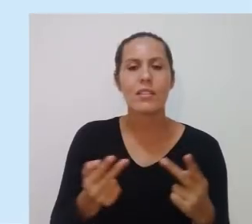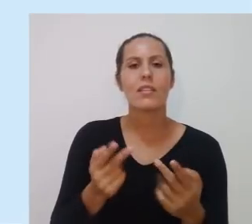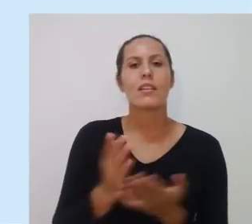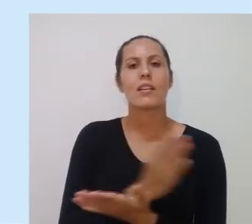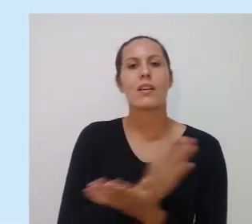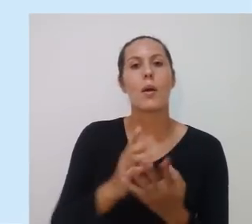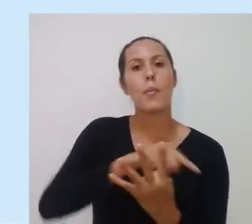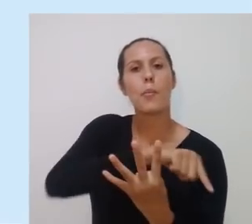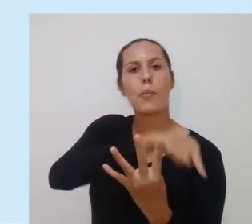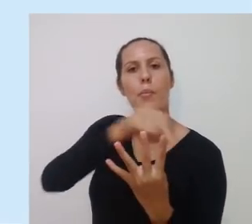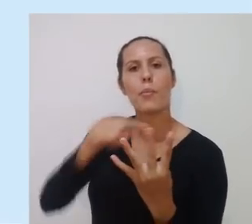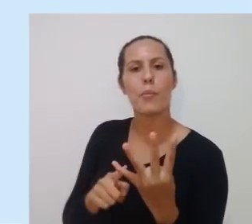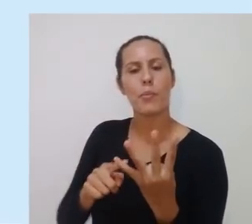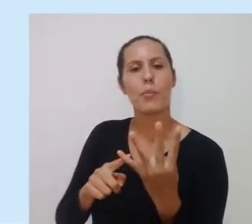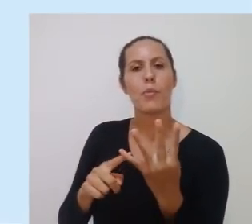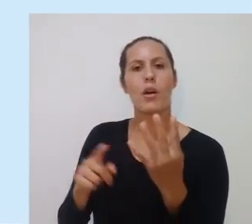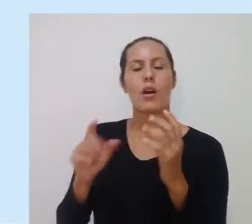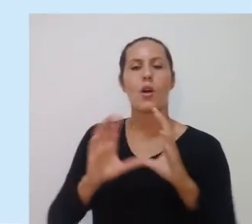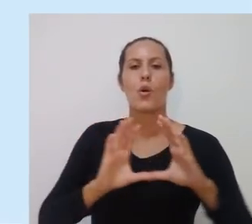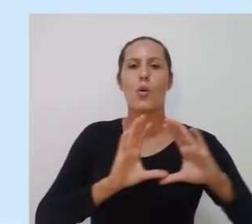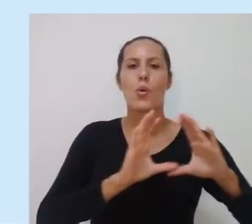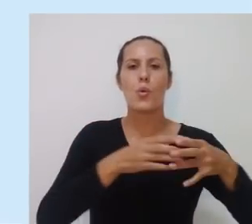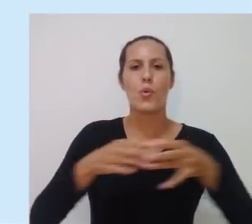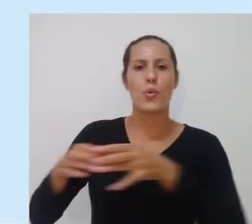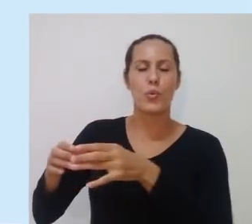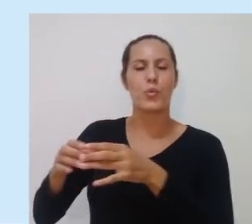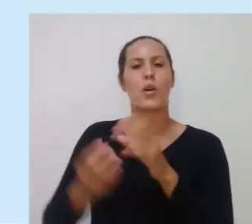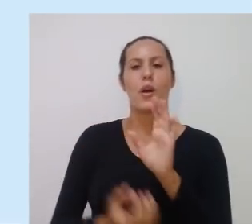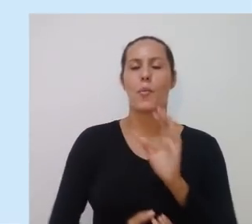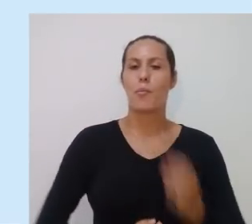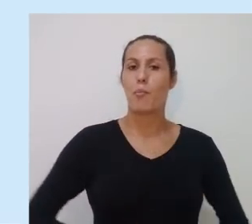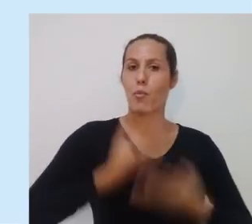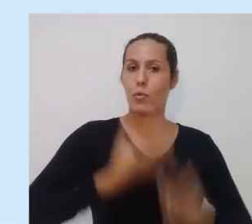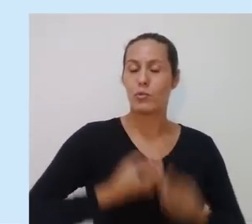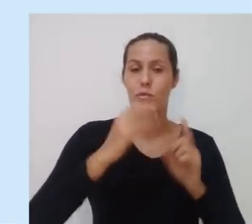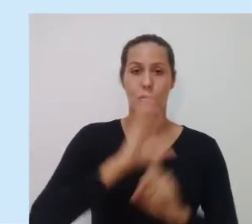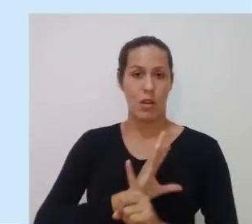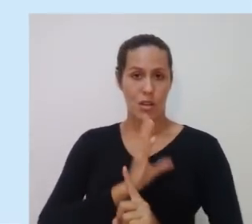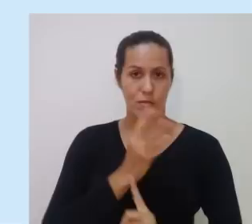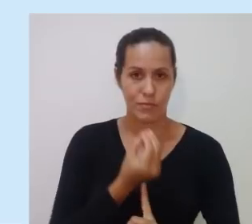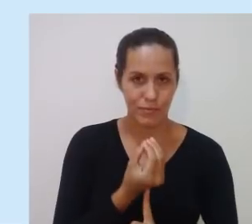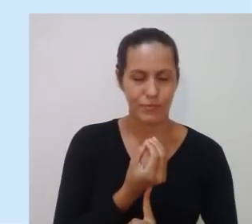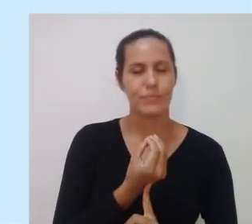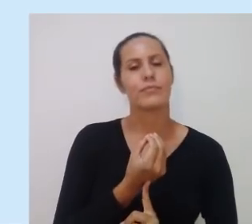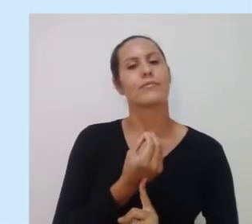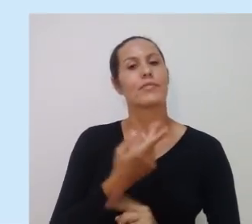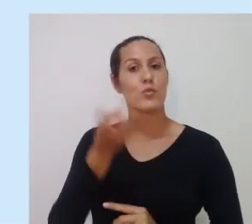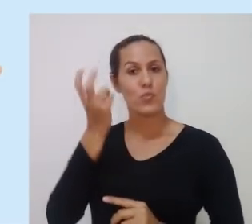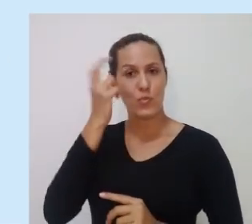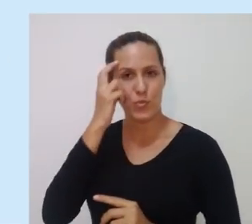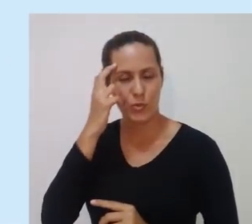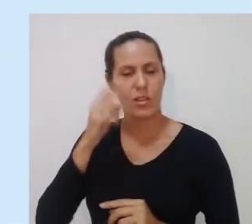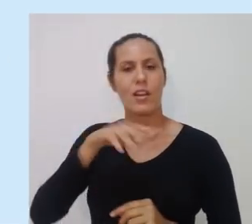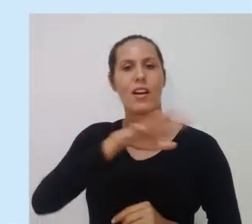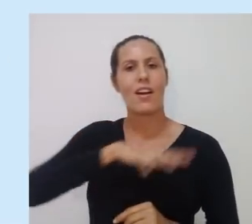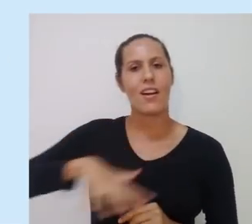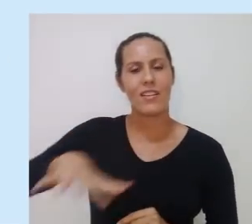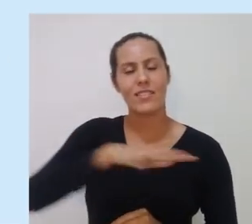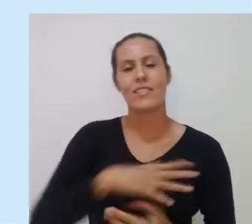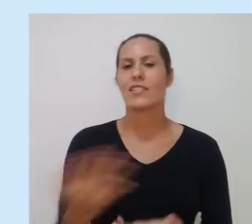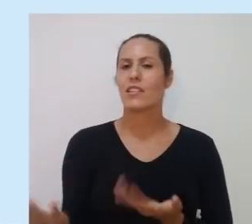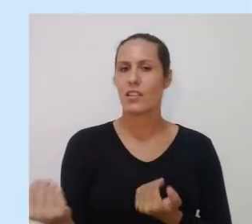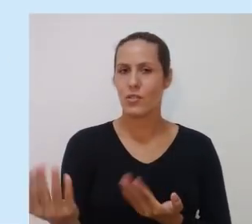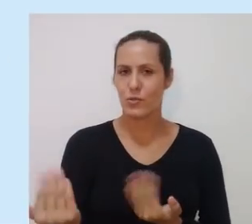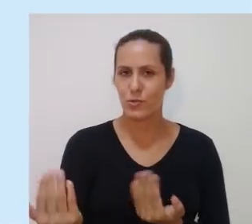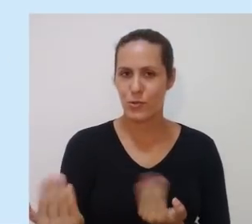vamos conhecer agora 4 movimentos, 4 tipos de produção, que são produções artísticas e